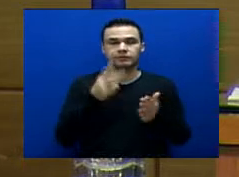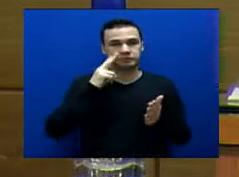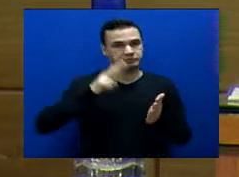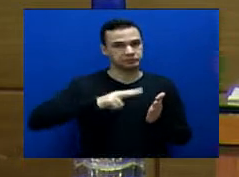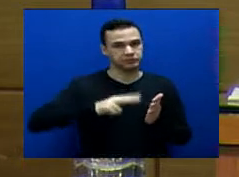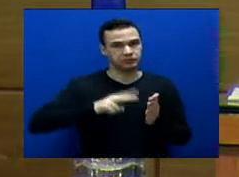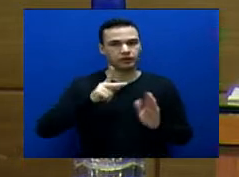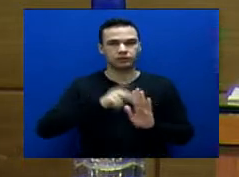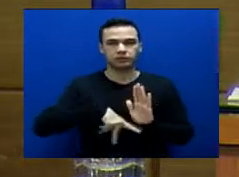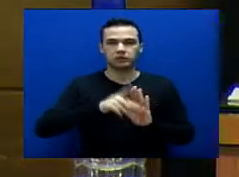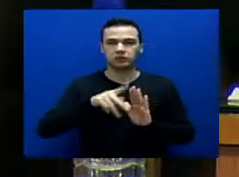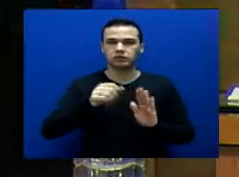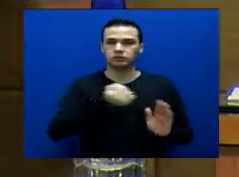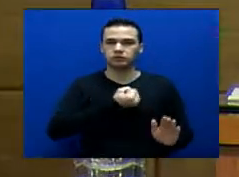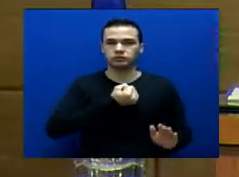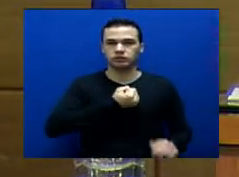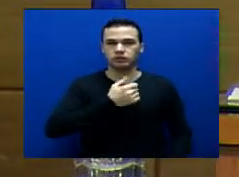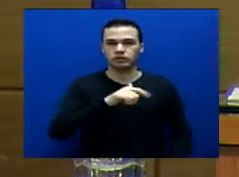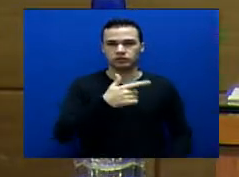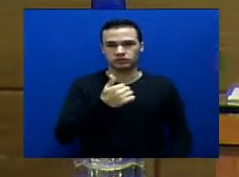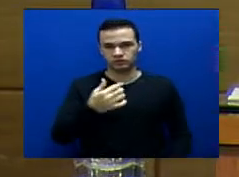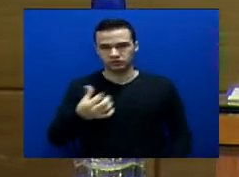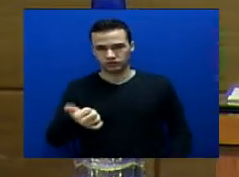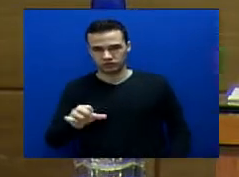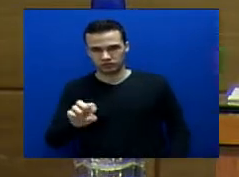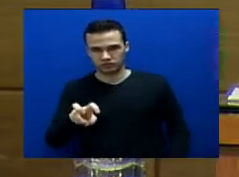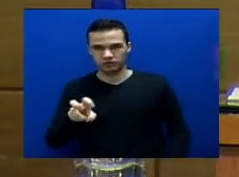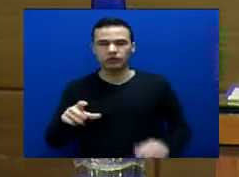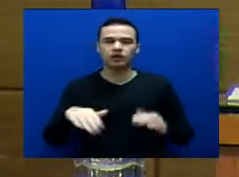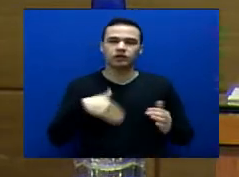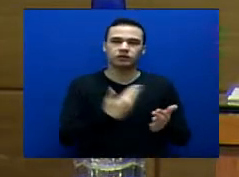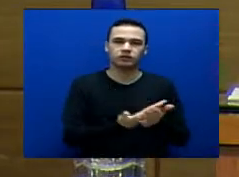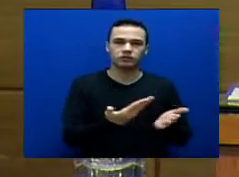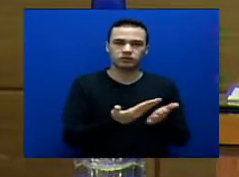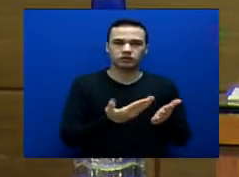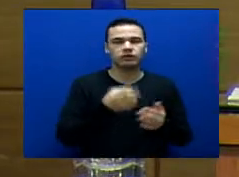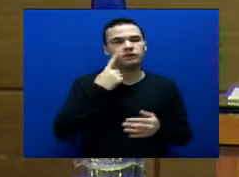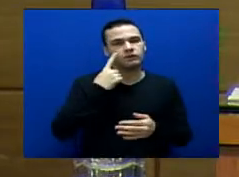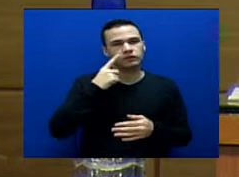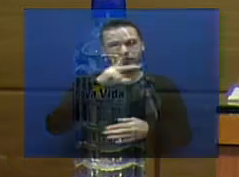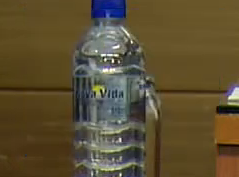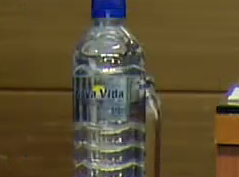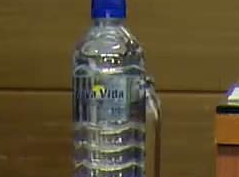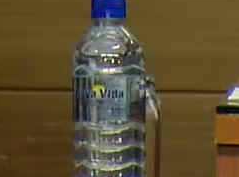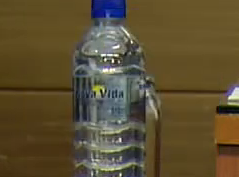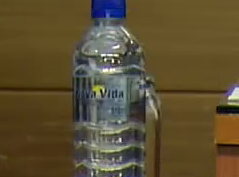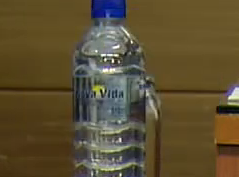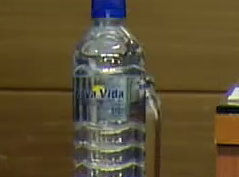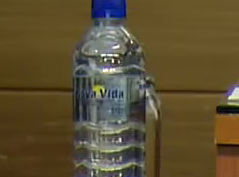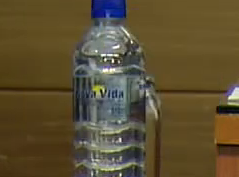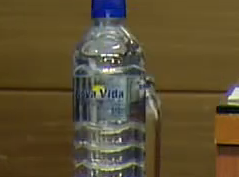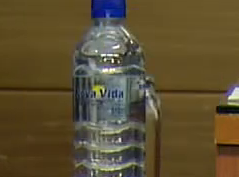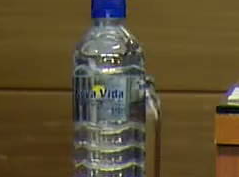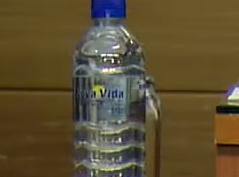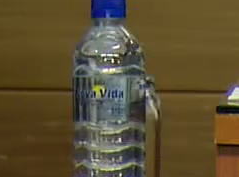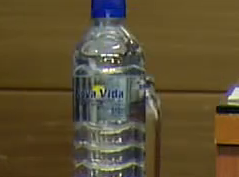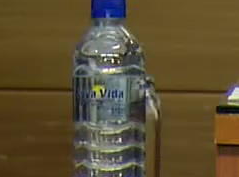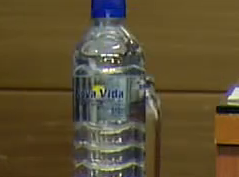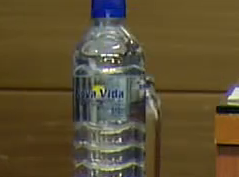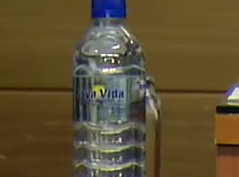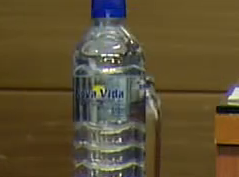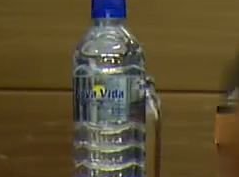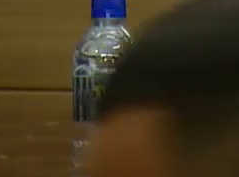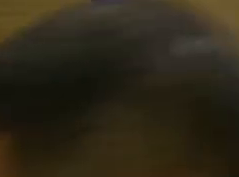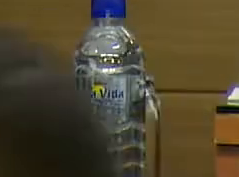número 2925 a 2940 de 2017, são ofícios da Prefeitura Municipal de Sorocaba encaminhando respostas aos